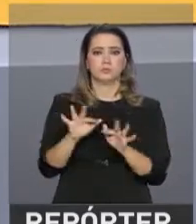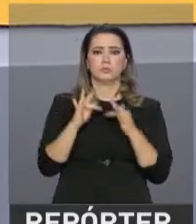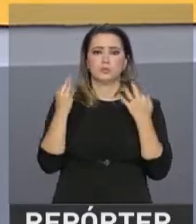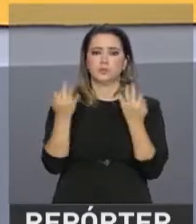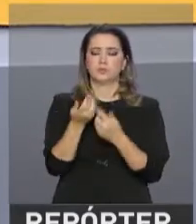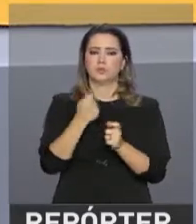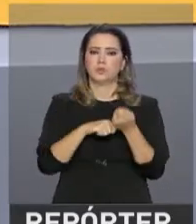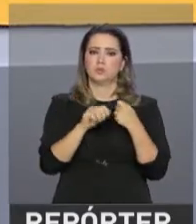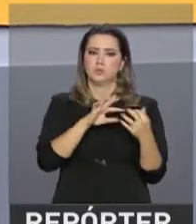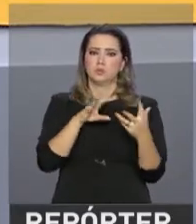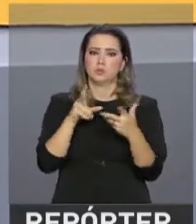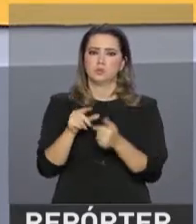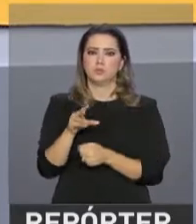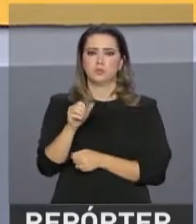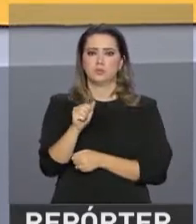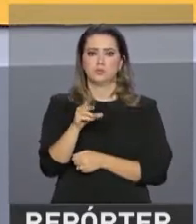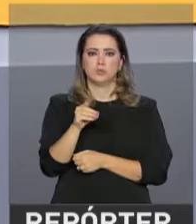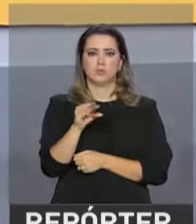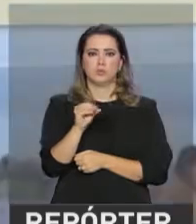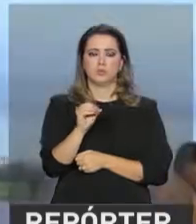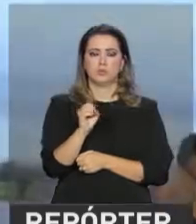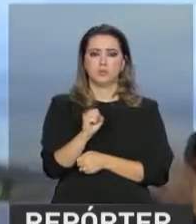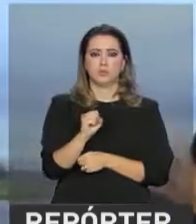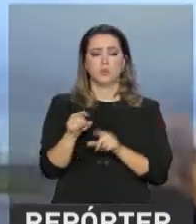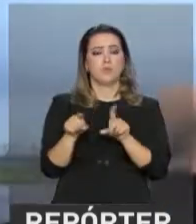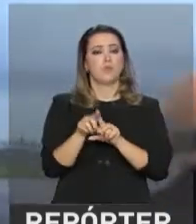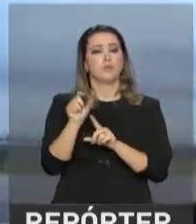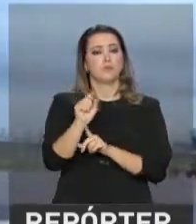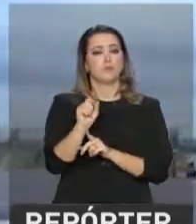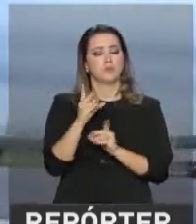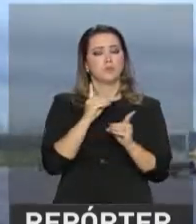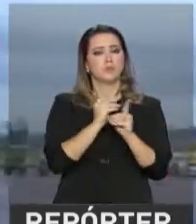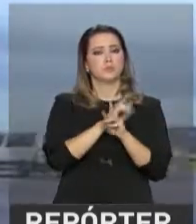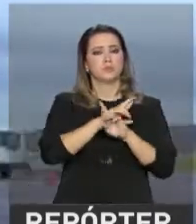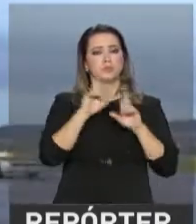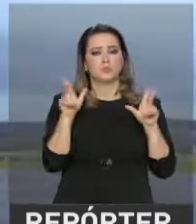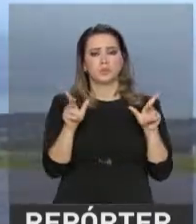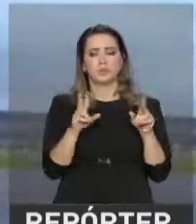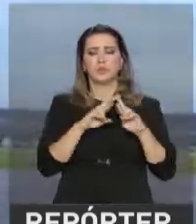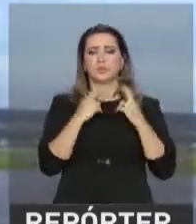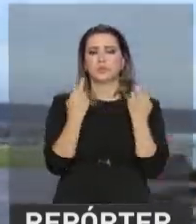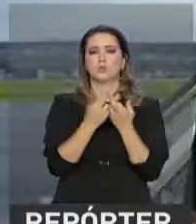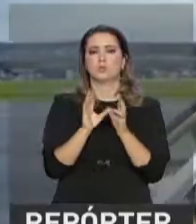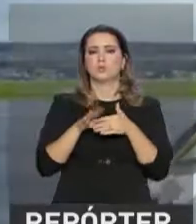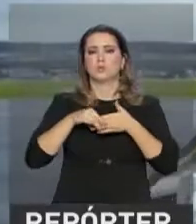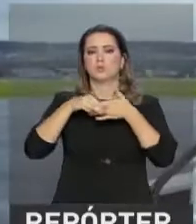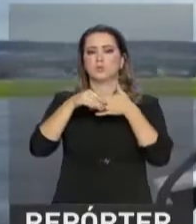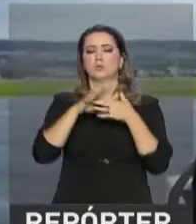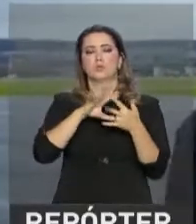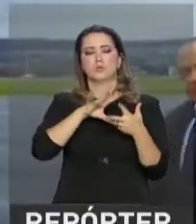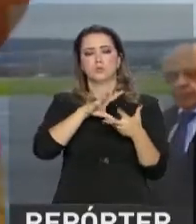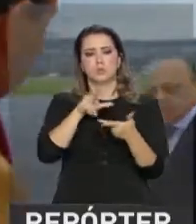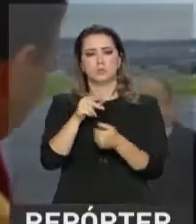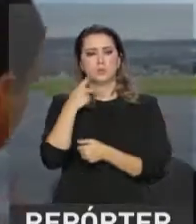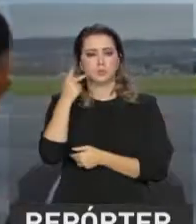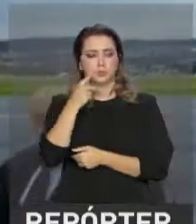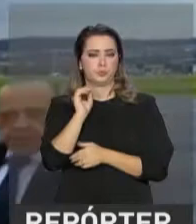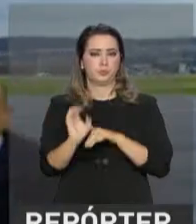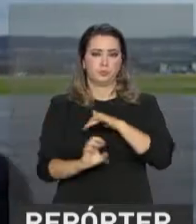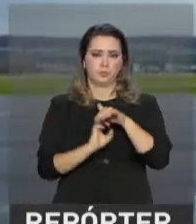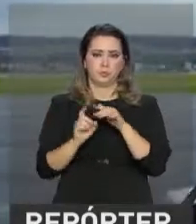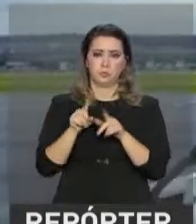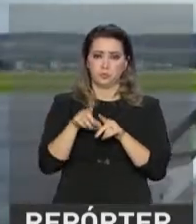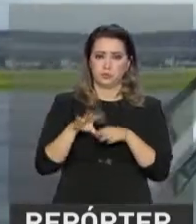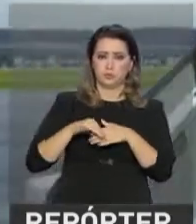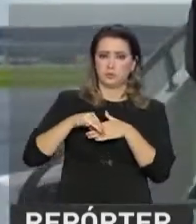mundial em davos o encontro reúne as principais lideranças do mundo político e empresarial temer vai chefiar